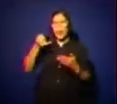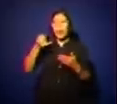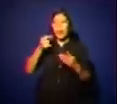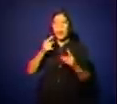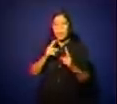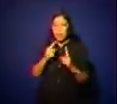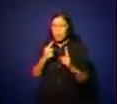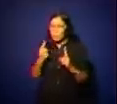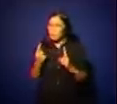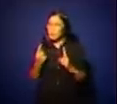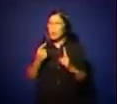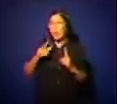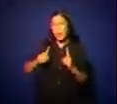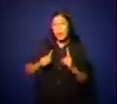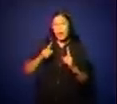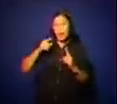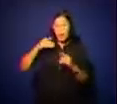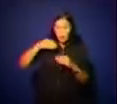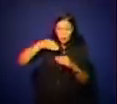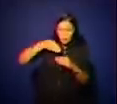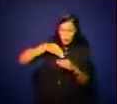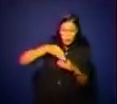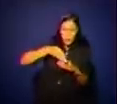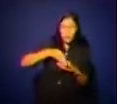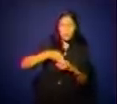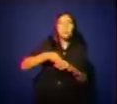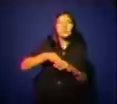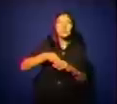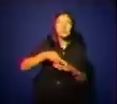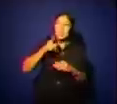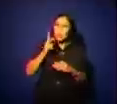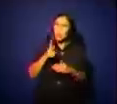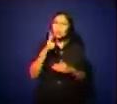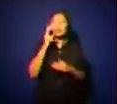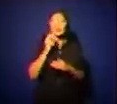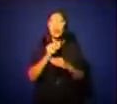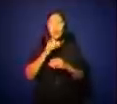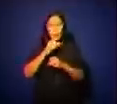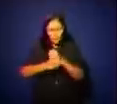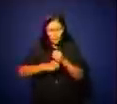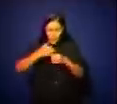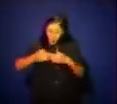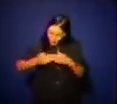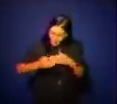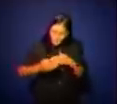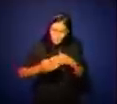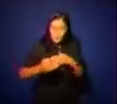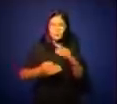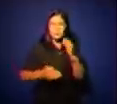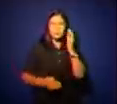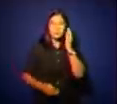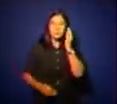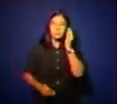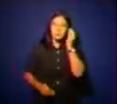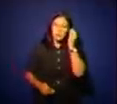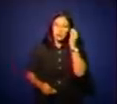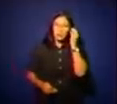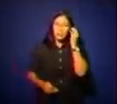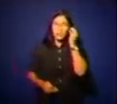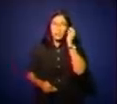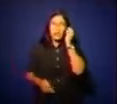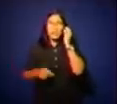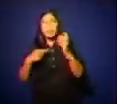precificar bastante queda isso seguiu até o final do ano e depois para início